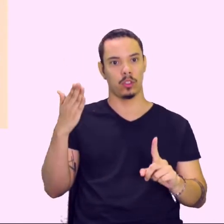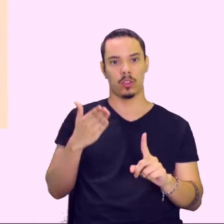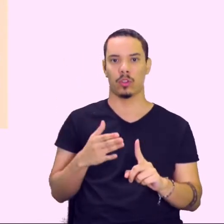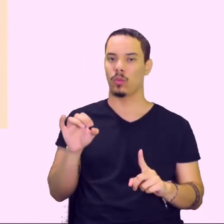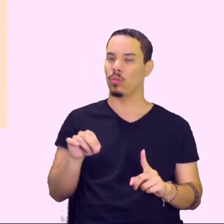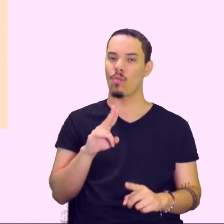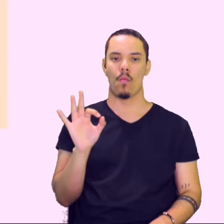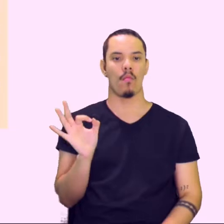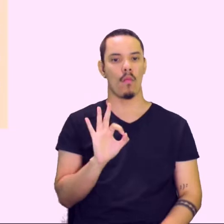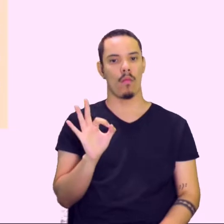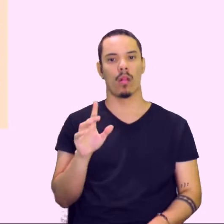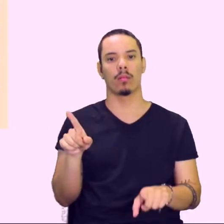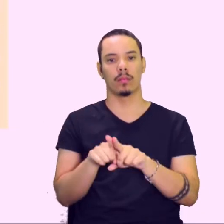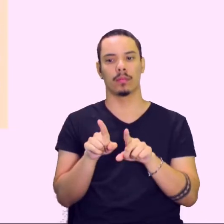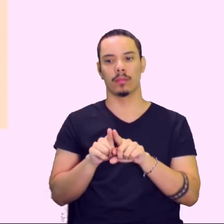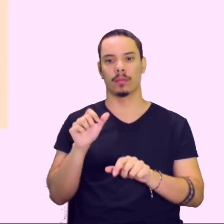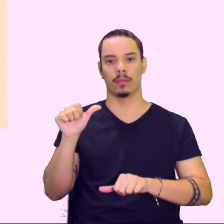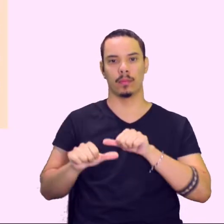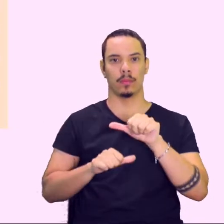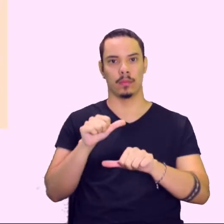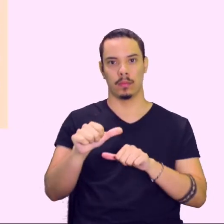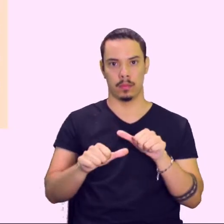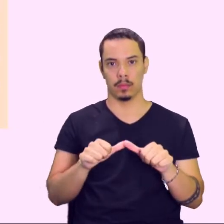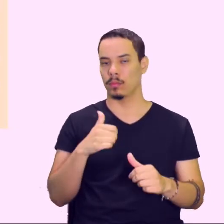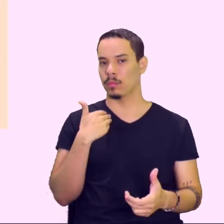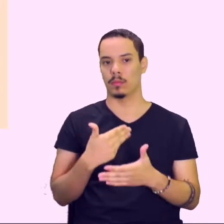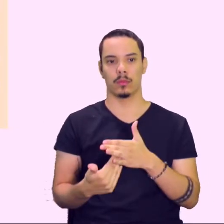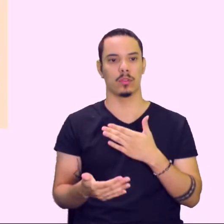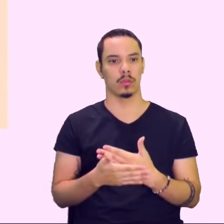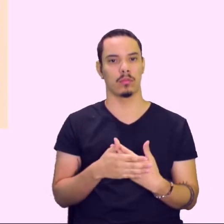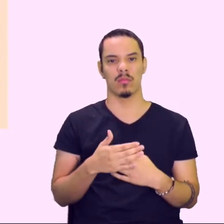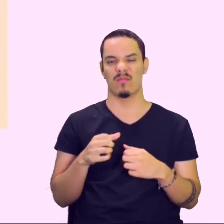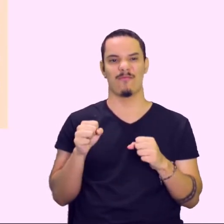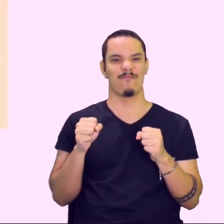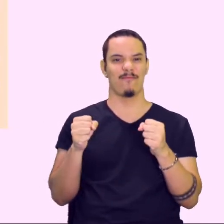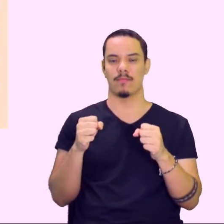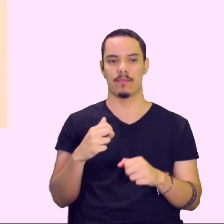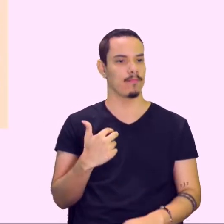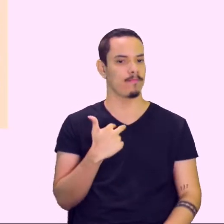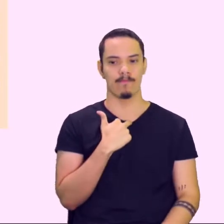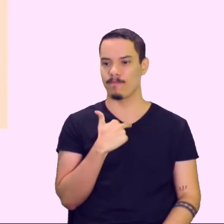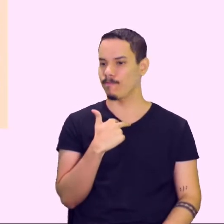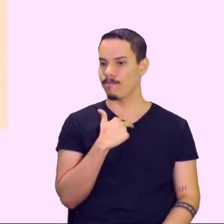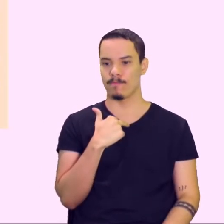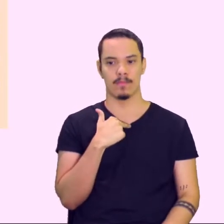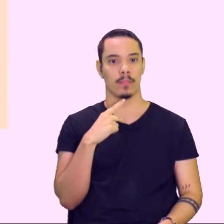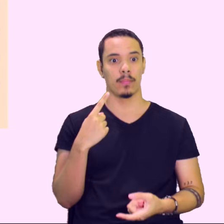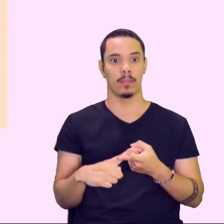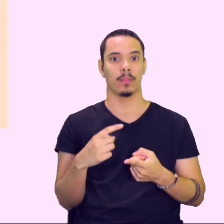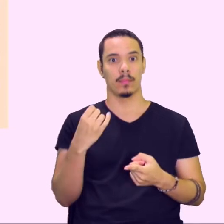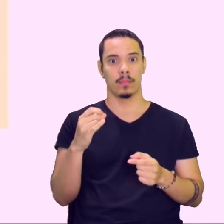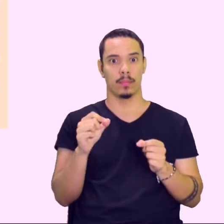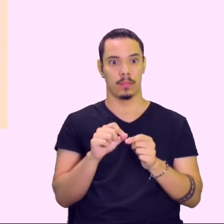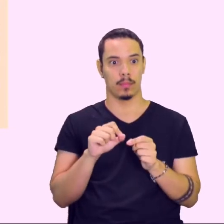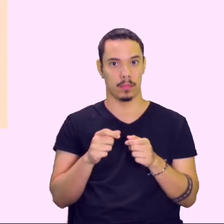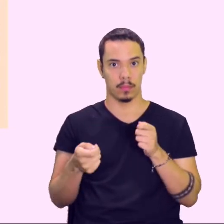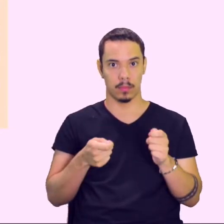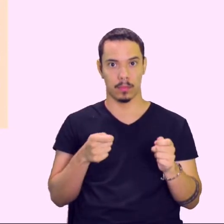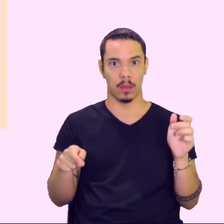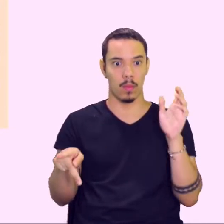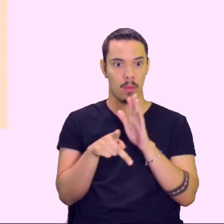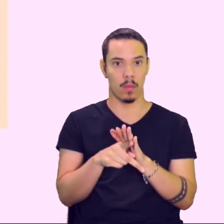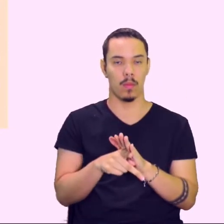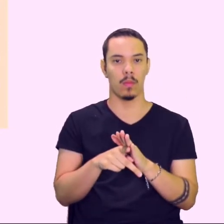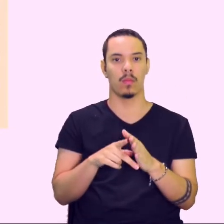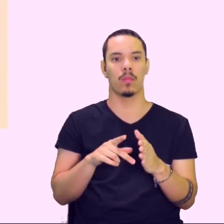né? Ou modificações ambientais a qualquer título, não pode, executando-se as medidas de recuperação de seus